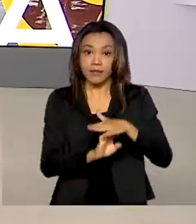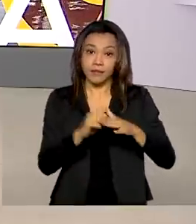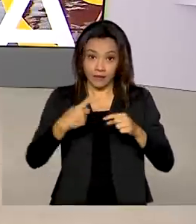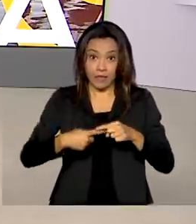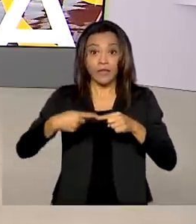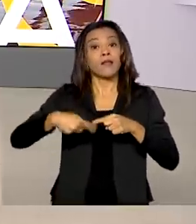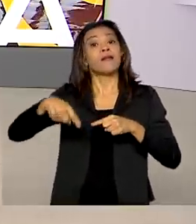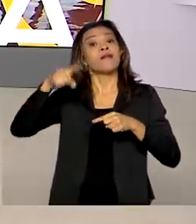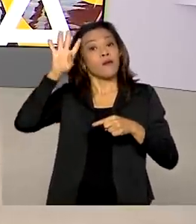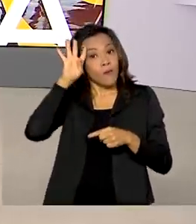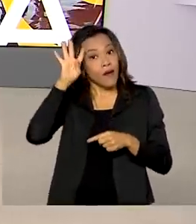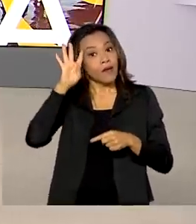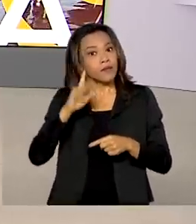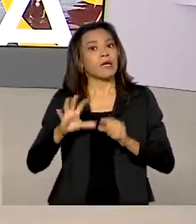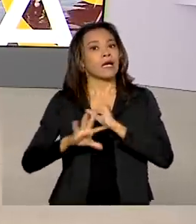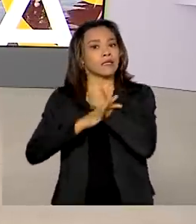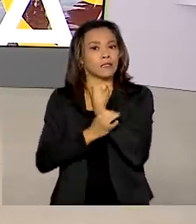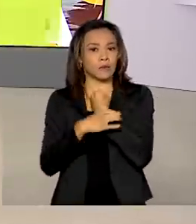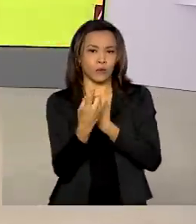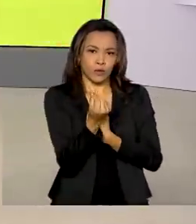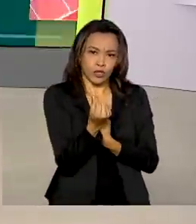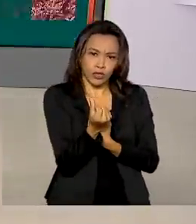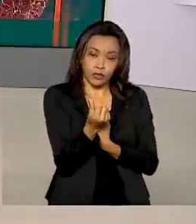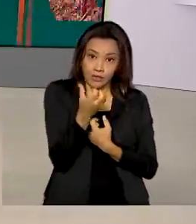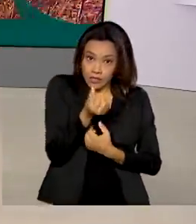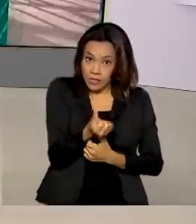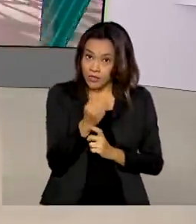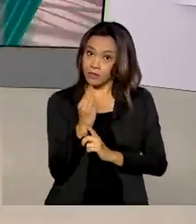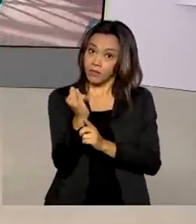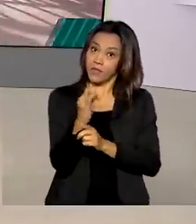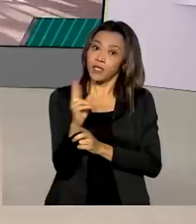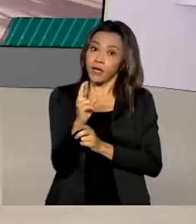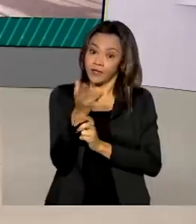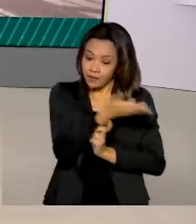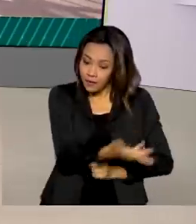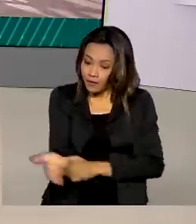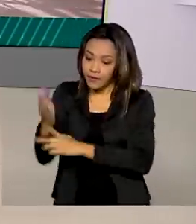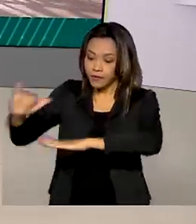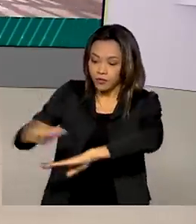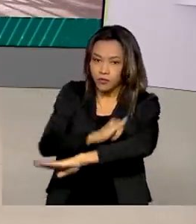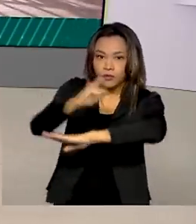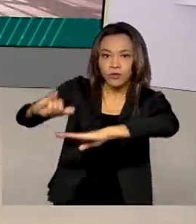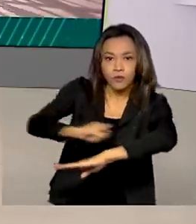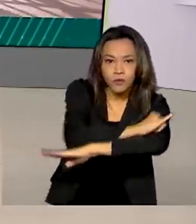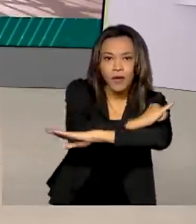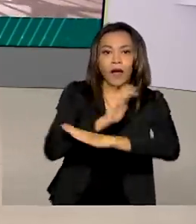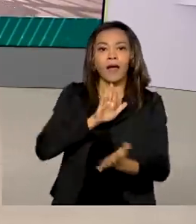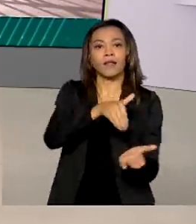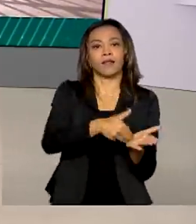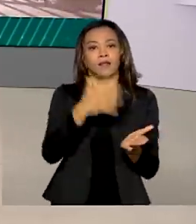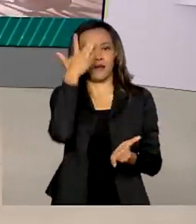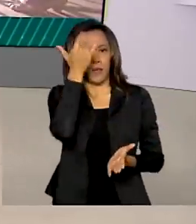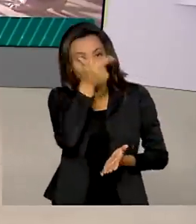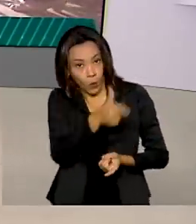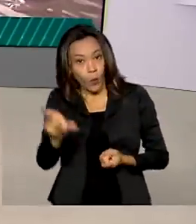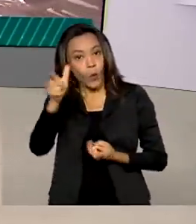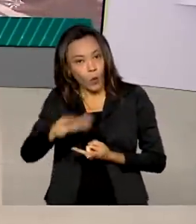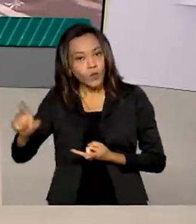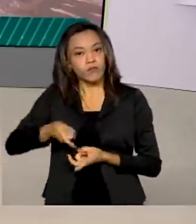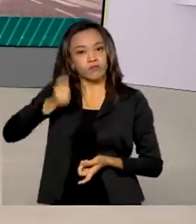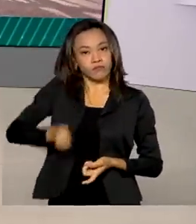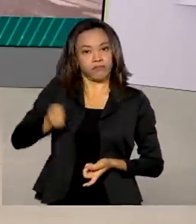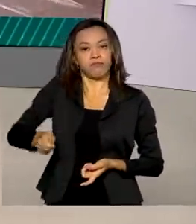quarta-feira também garantiram mais seis bilhões de reais em investimentos nesses aeroportos até amanhã outros leilões